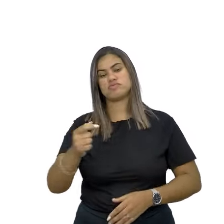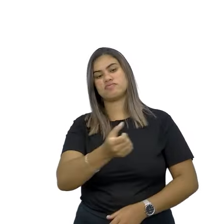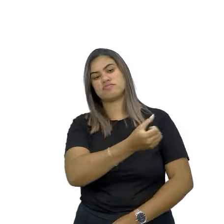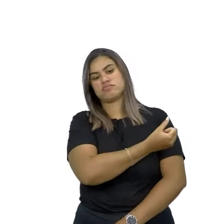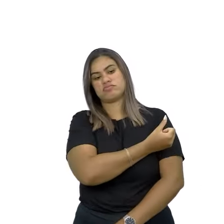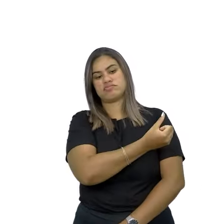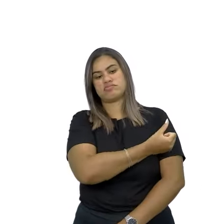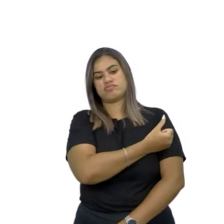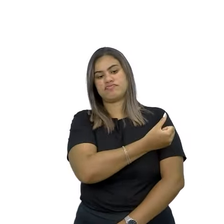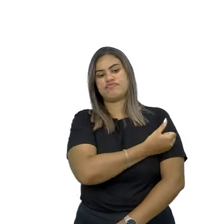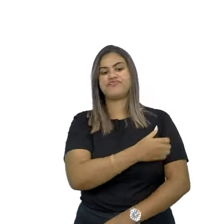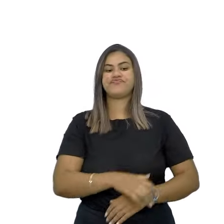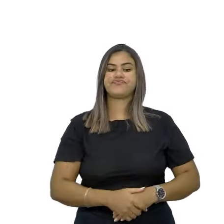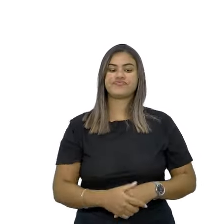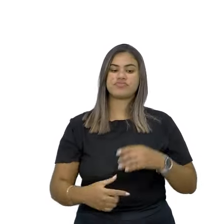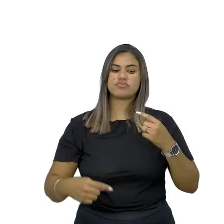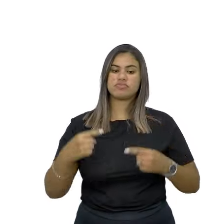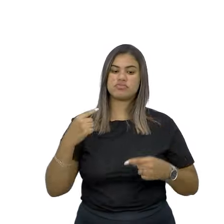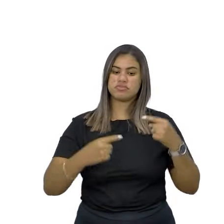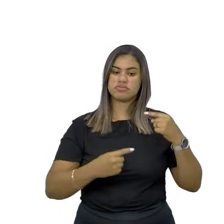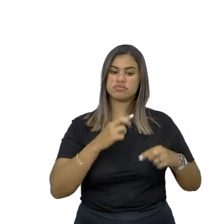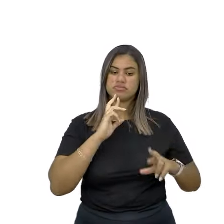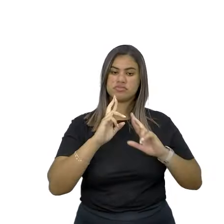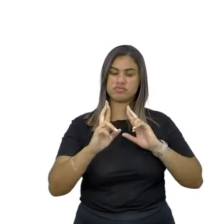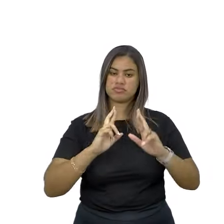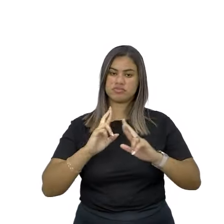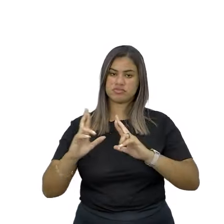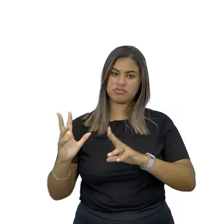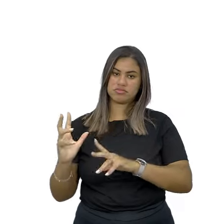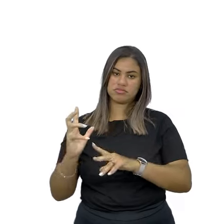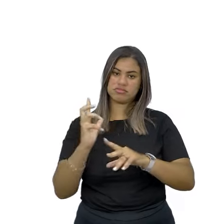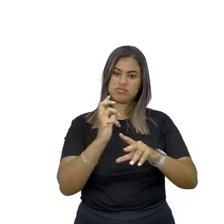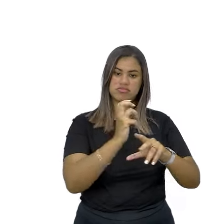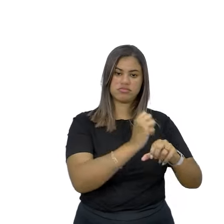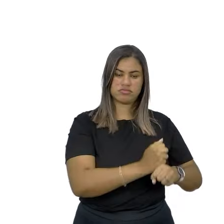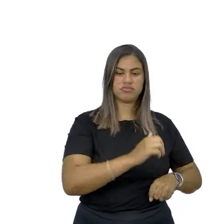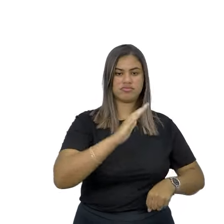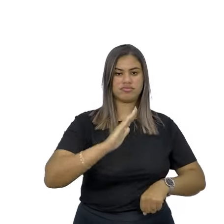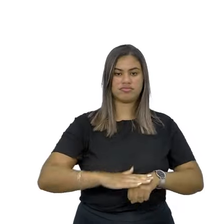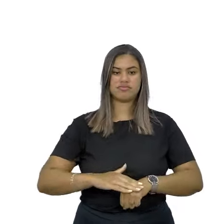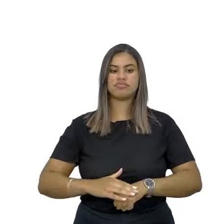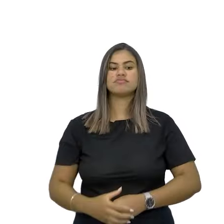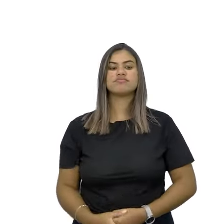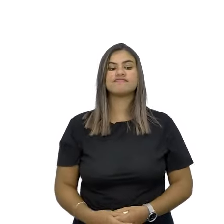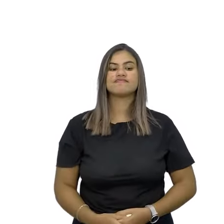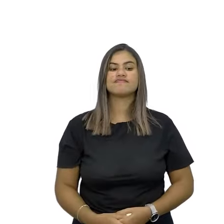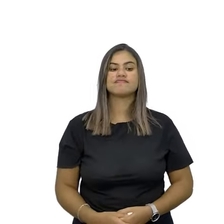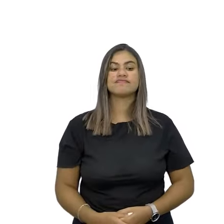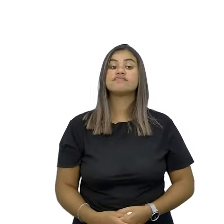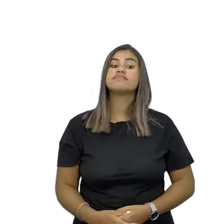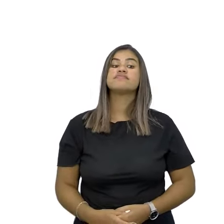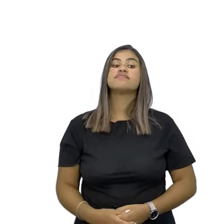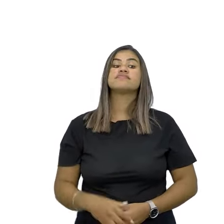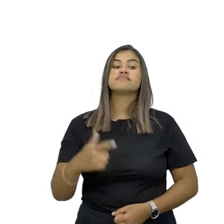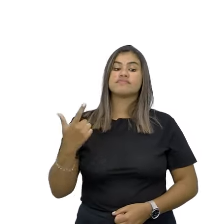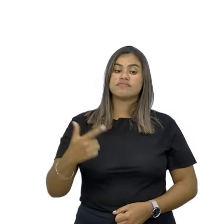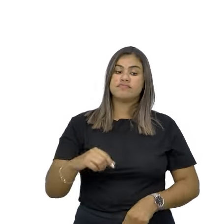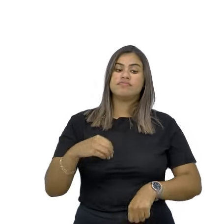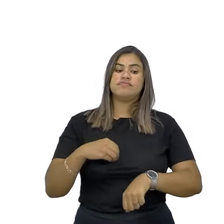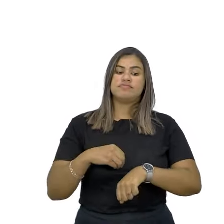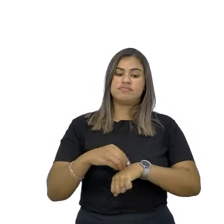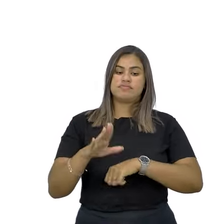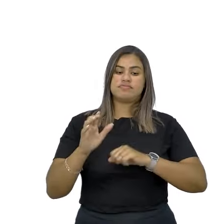do ensino fundamental e discutimos a resolução de problemas na prática. E também foi